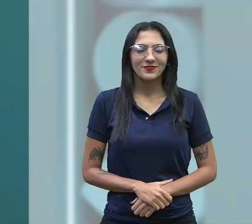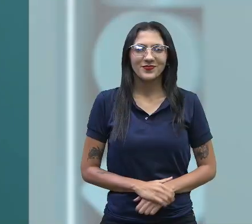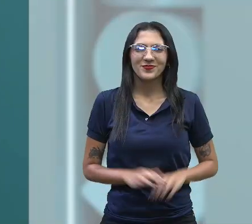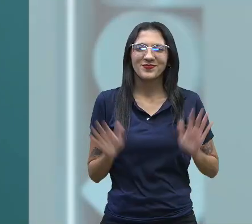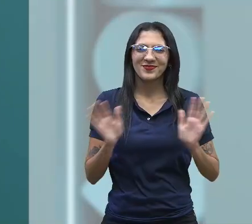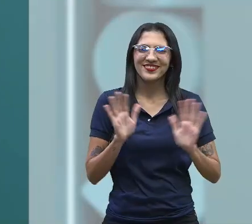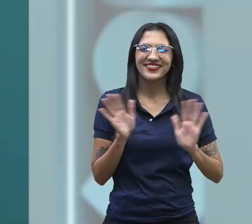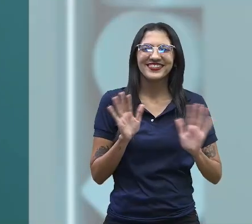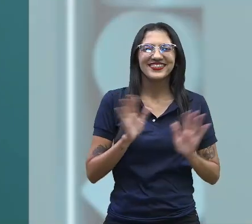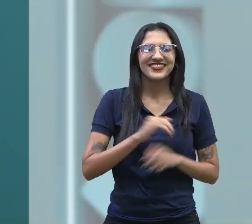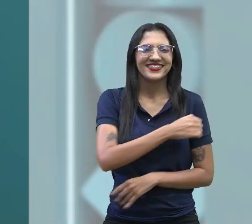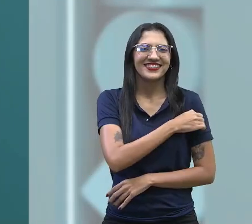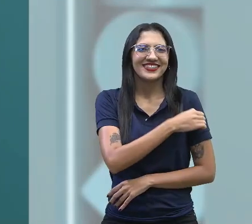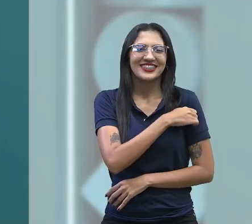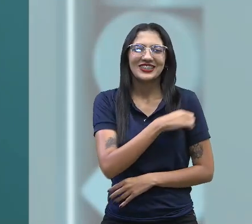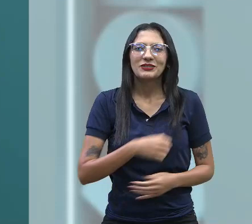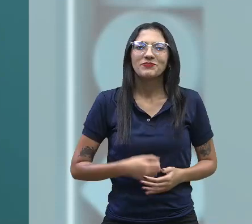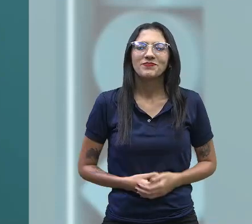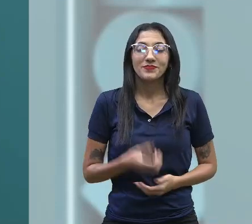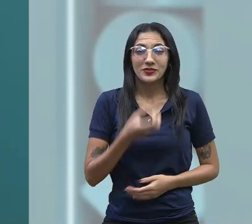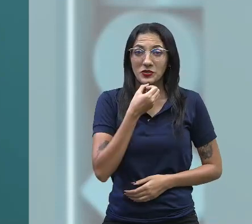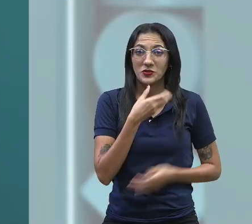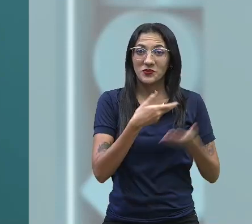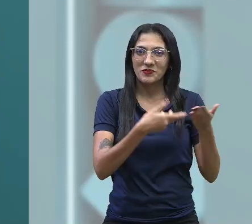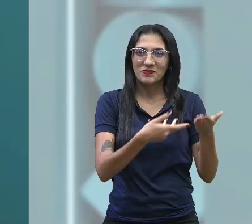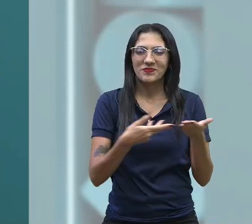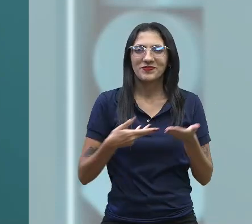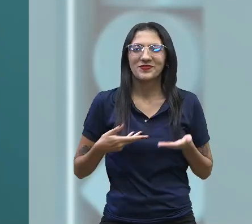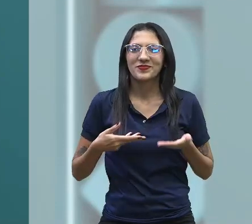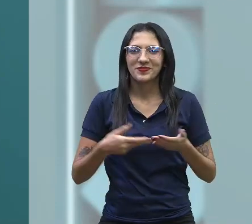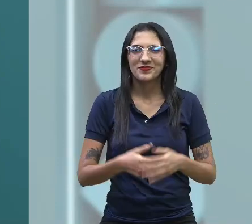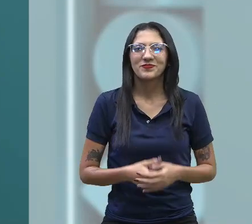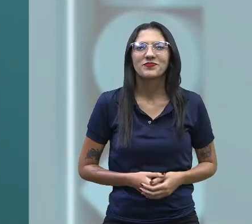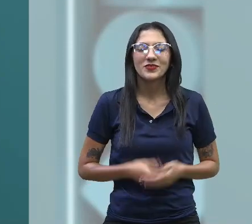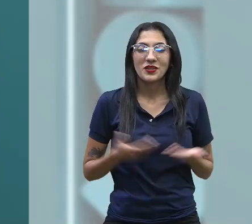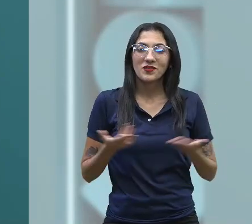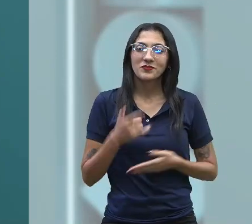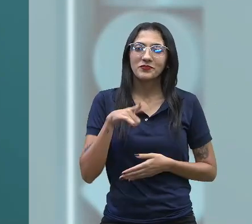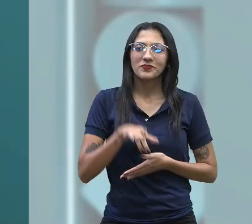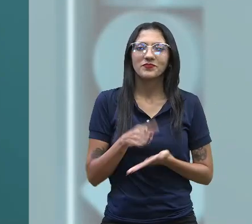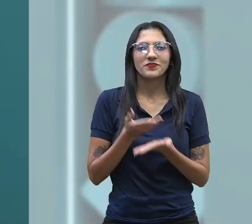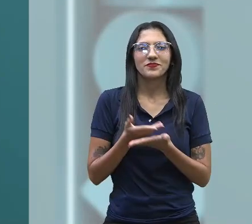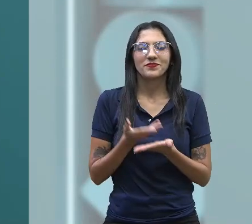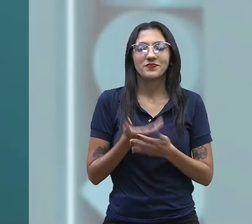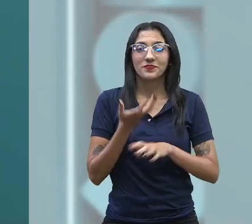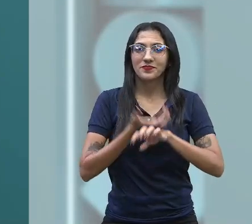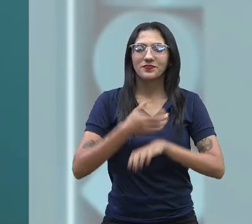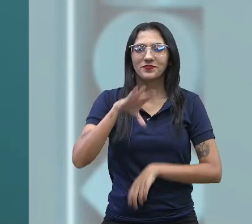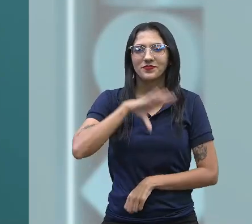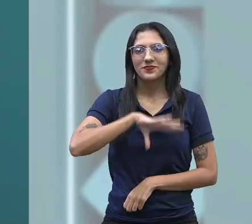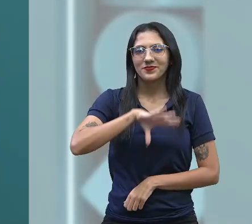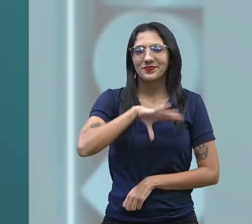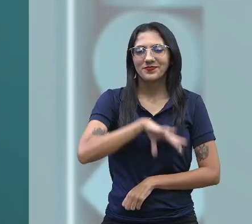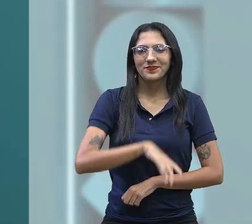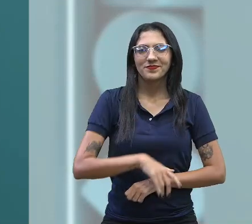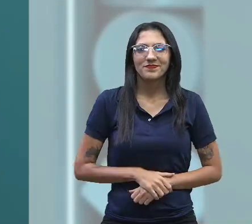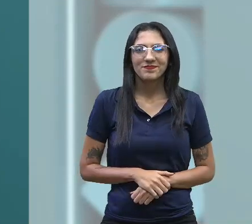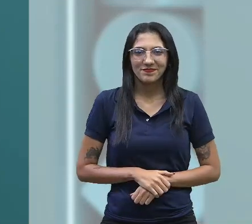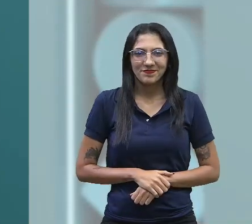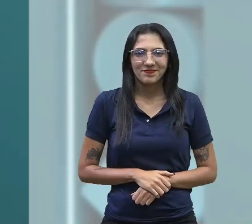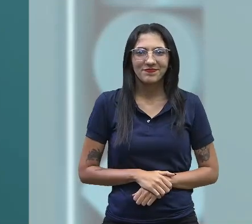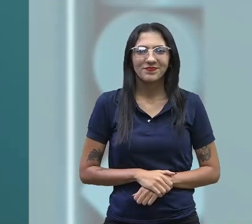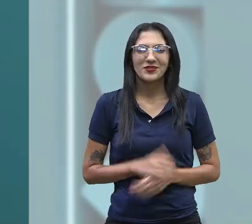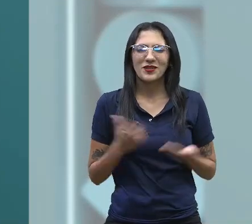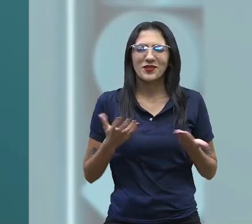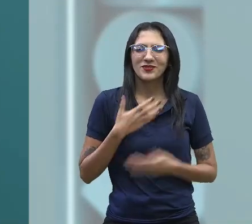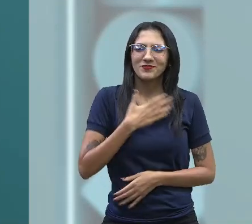Olá, pessoal! Sejam todos muito bem-vindos à nossa aula de língua portuguesa. É muito